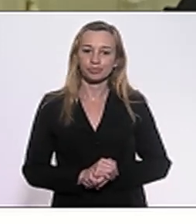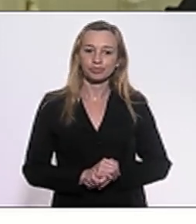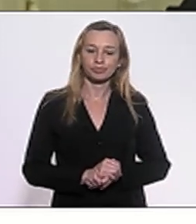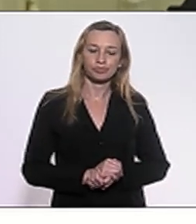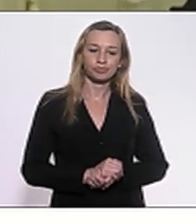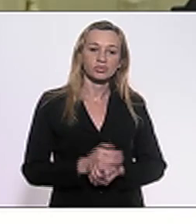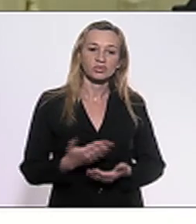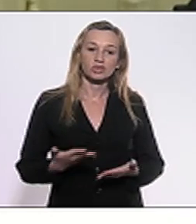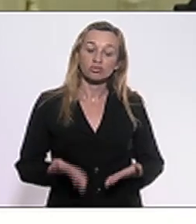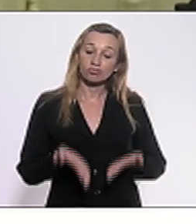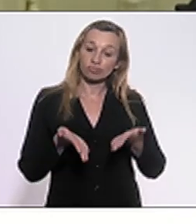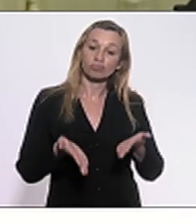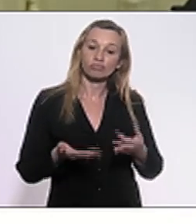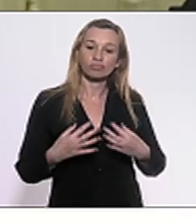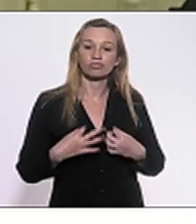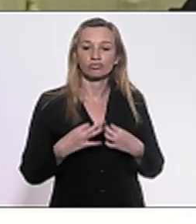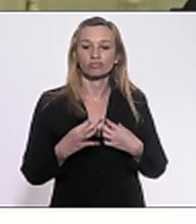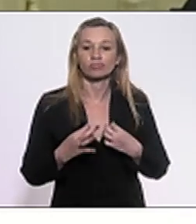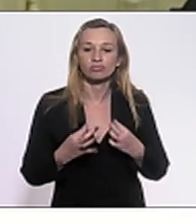Estímulo à arrecadação voluntária.